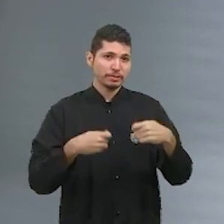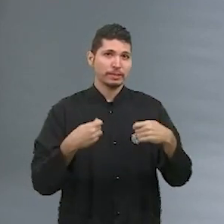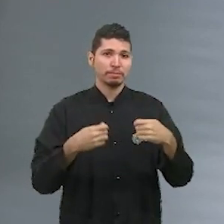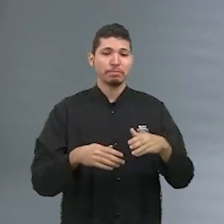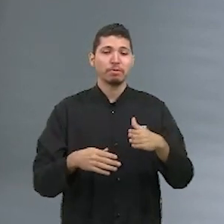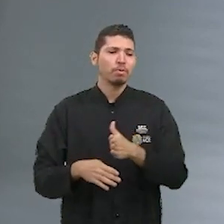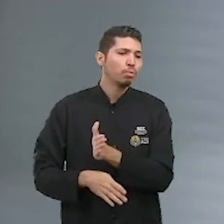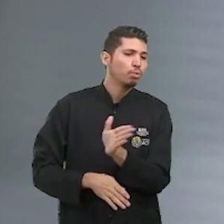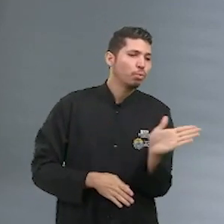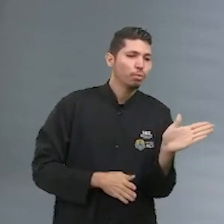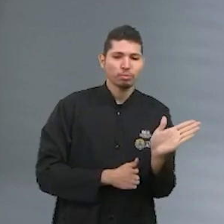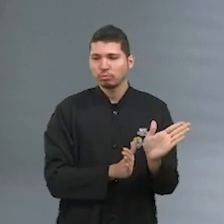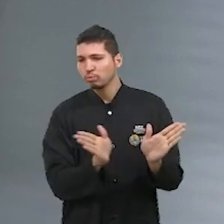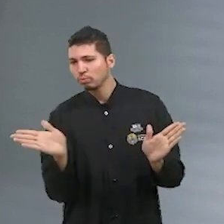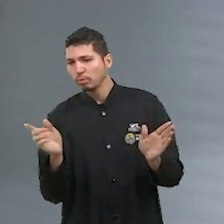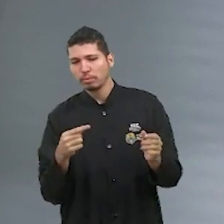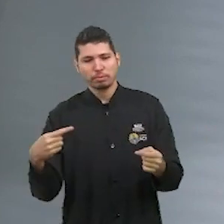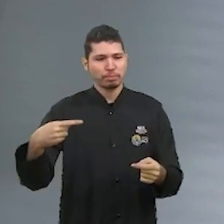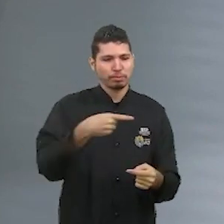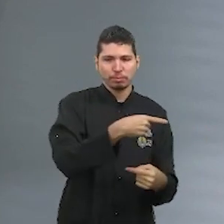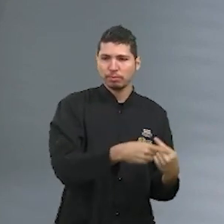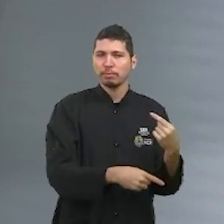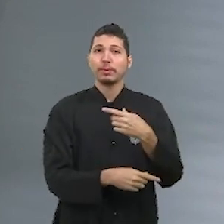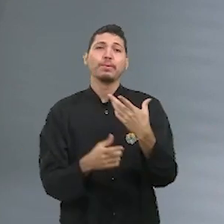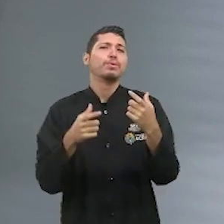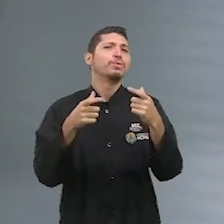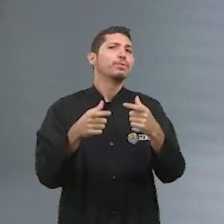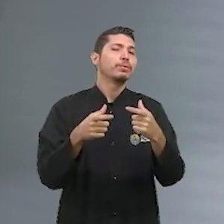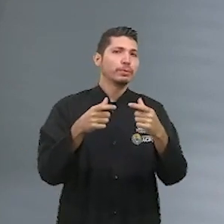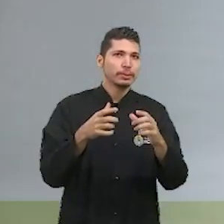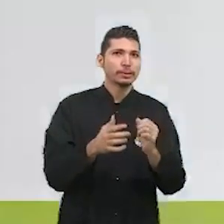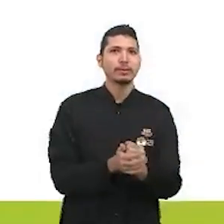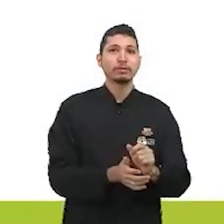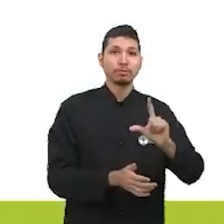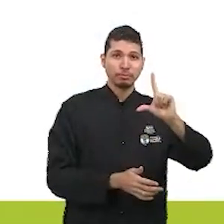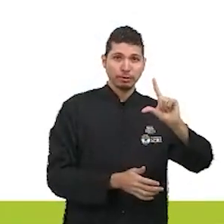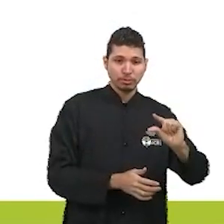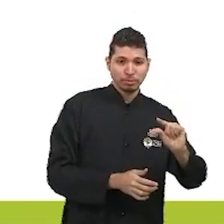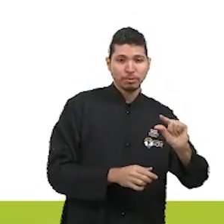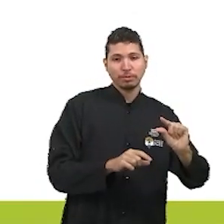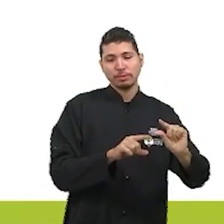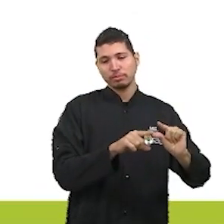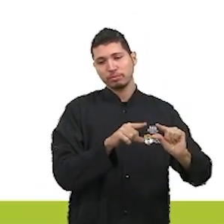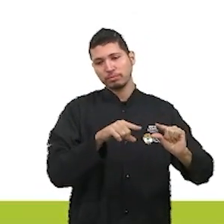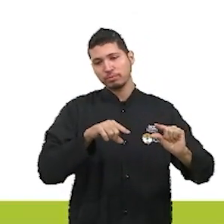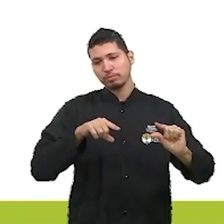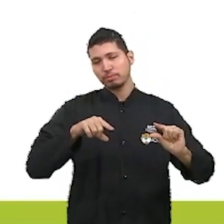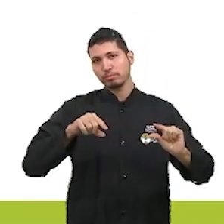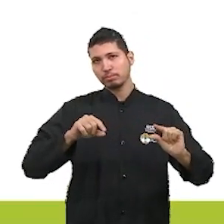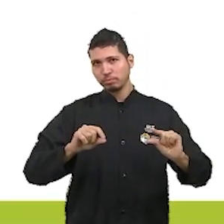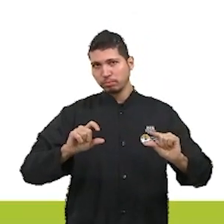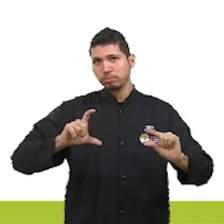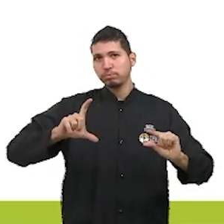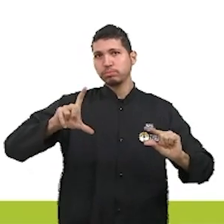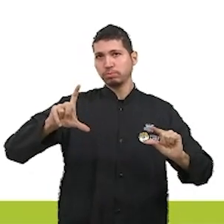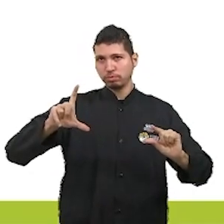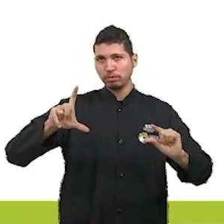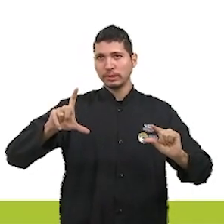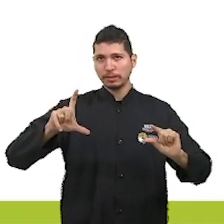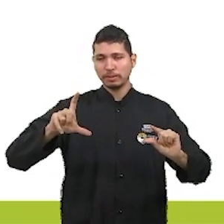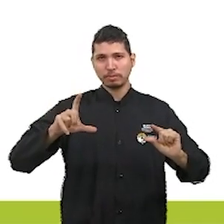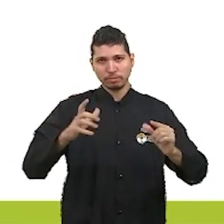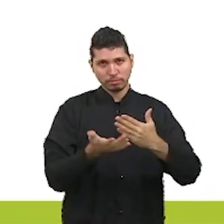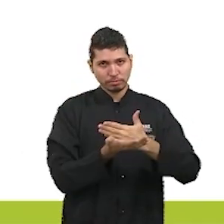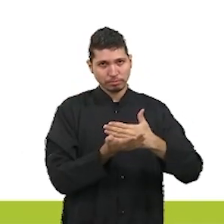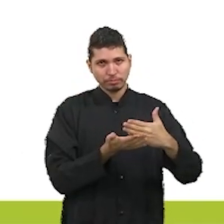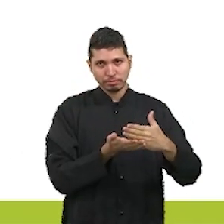corrente, que ele vai sair do menor para o maior. Você está vendo que o sentido está para lá? Então, ele vai sair do menor para